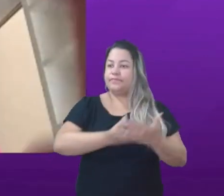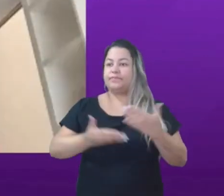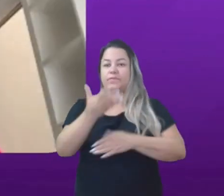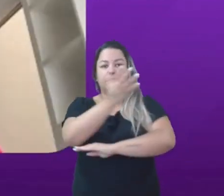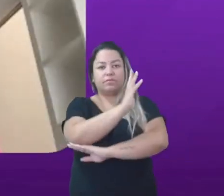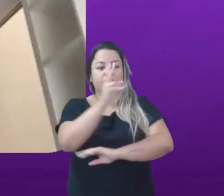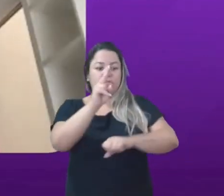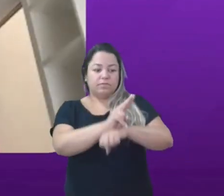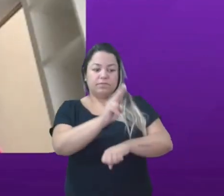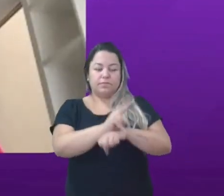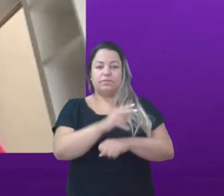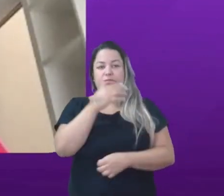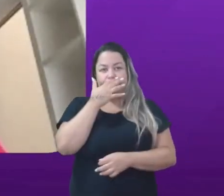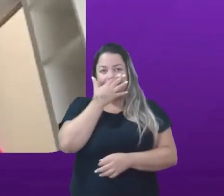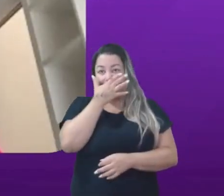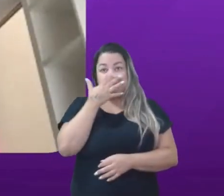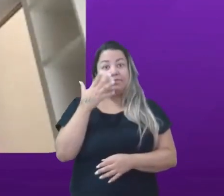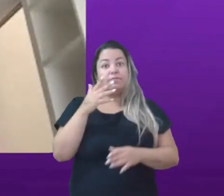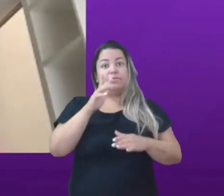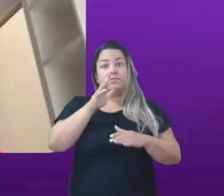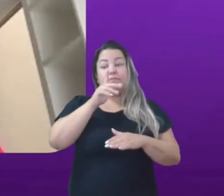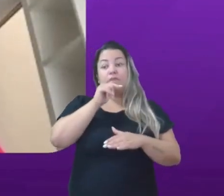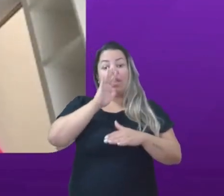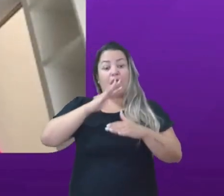Na preservação de nascentes, de